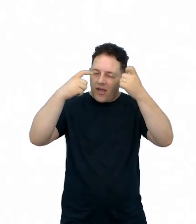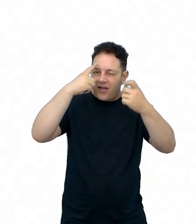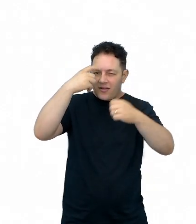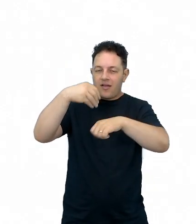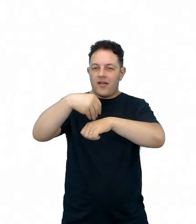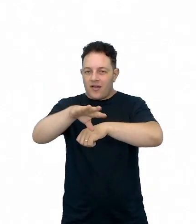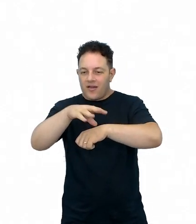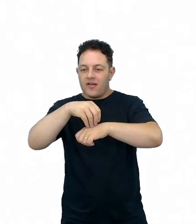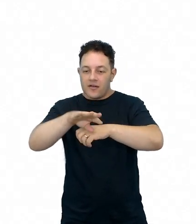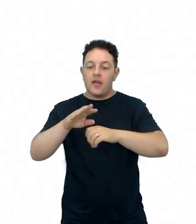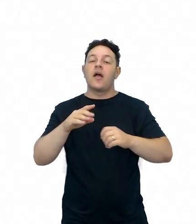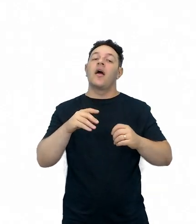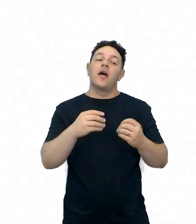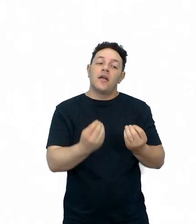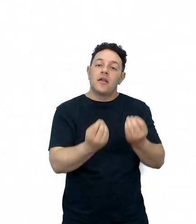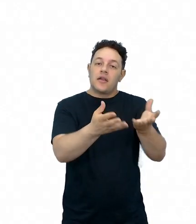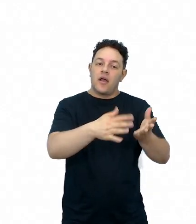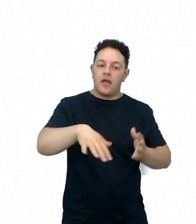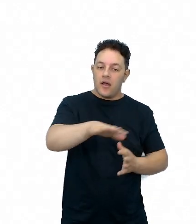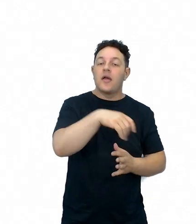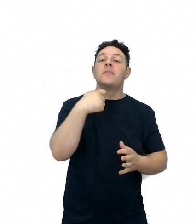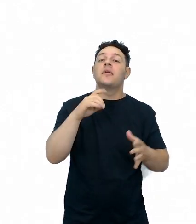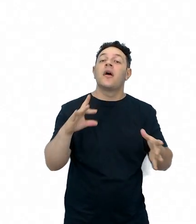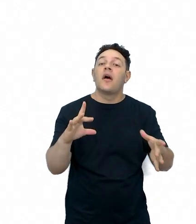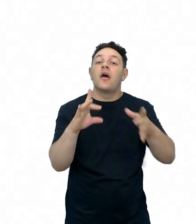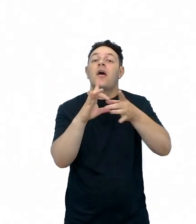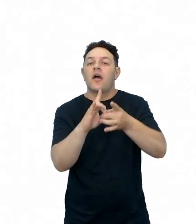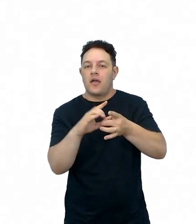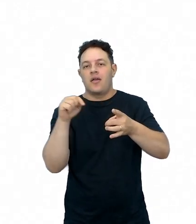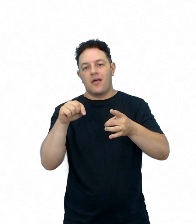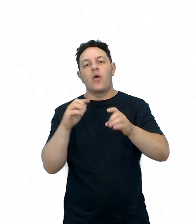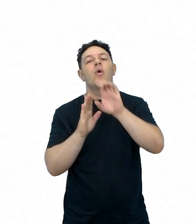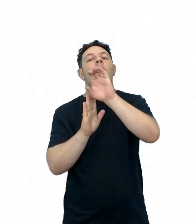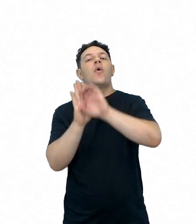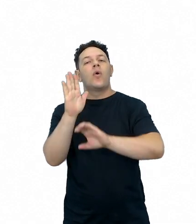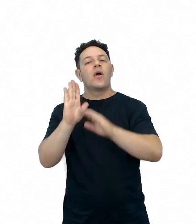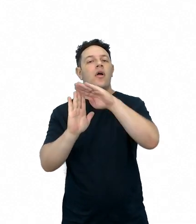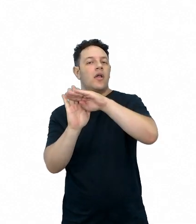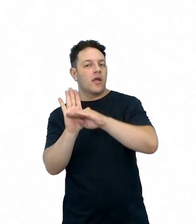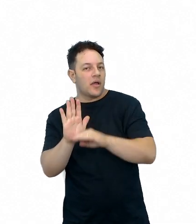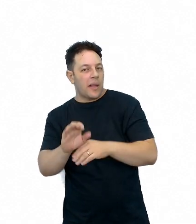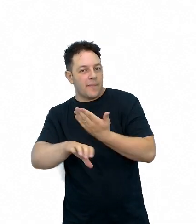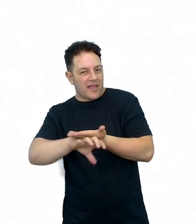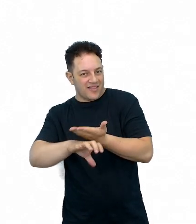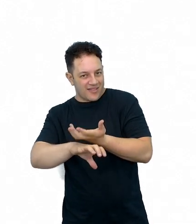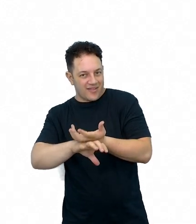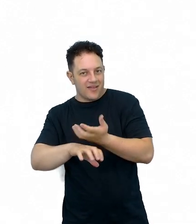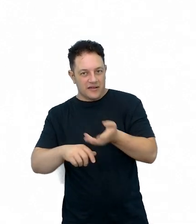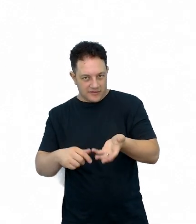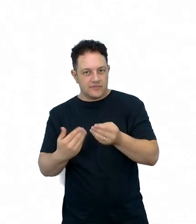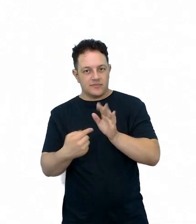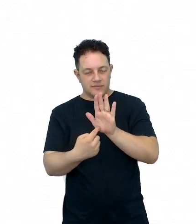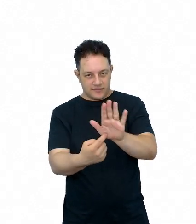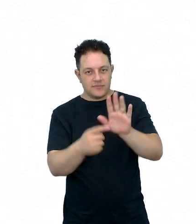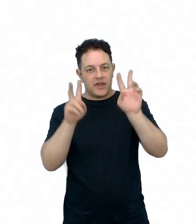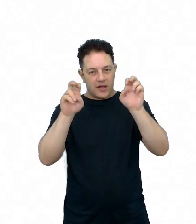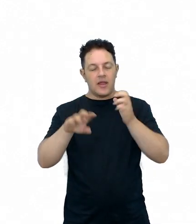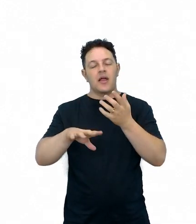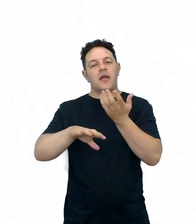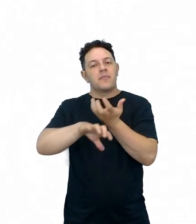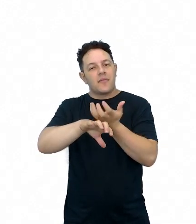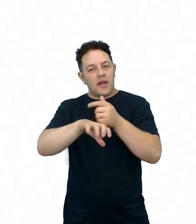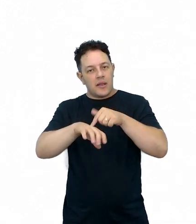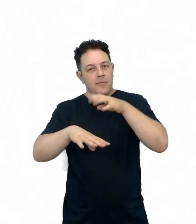vai levar, elas precisam ter aderência com o currículo, né? Com o currículo que a gente está trabalhando dentro do currículo